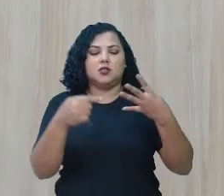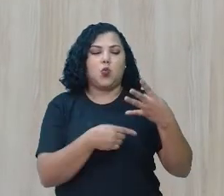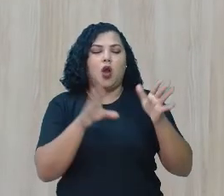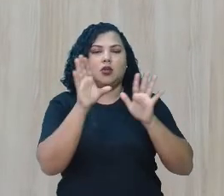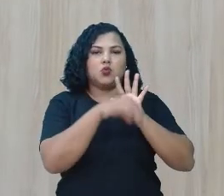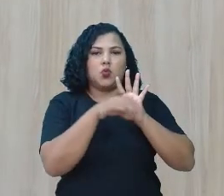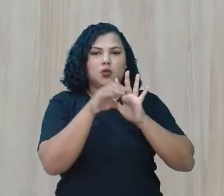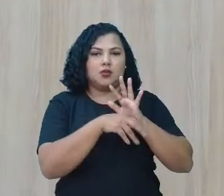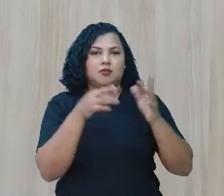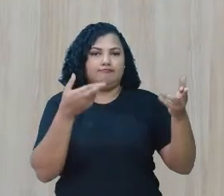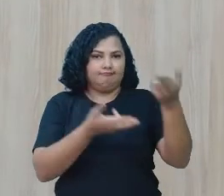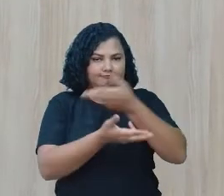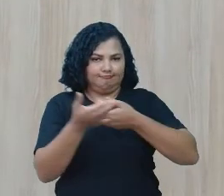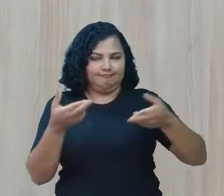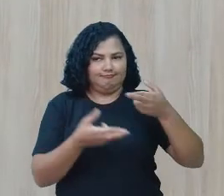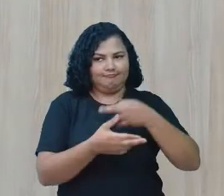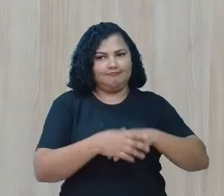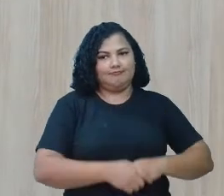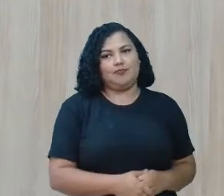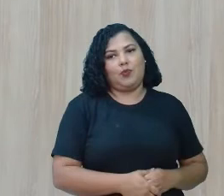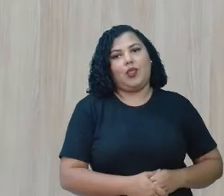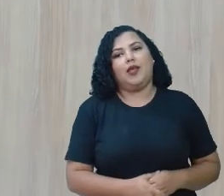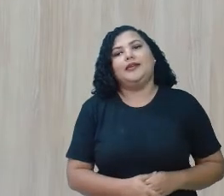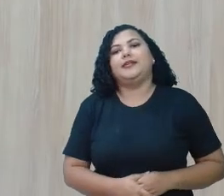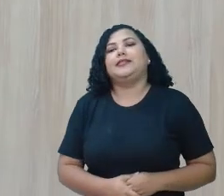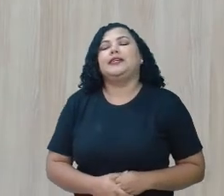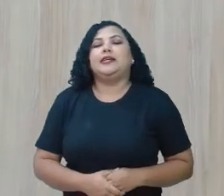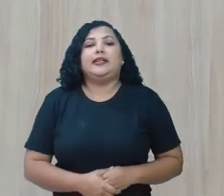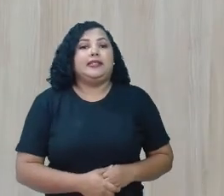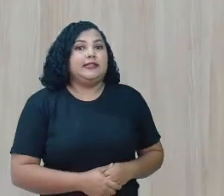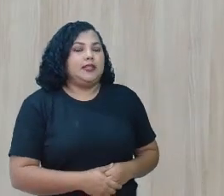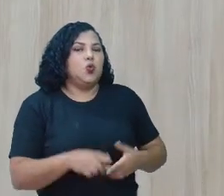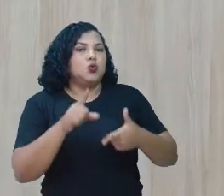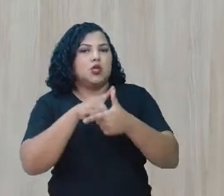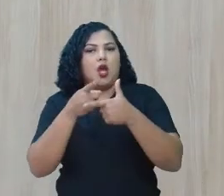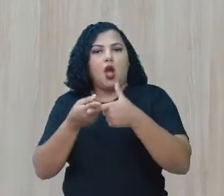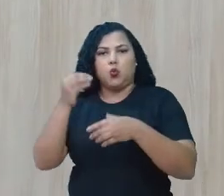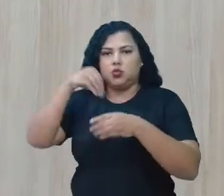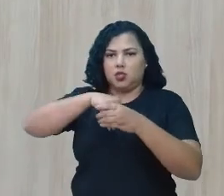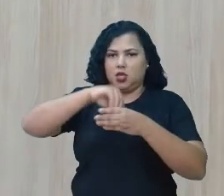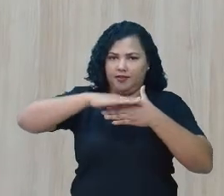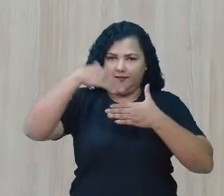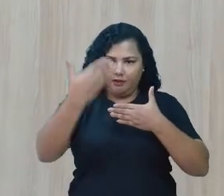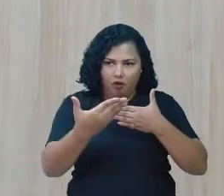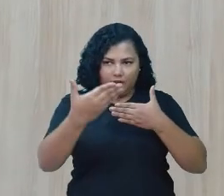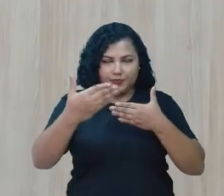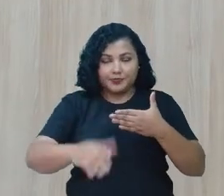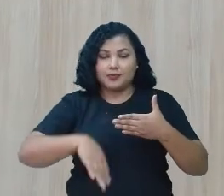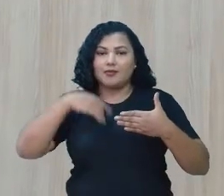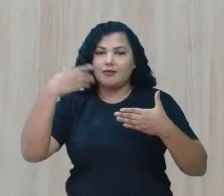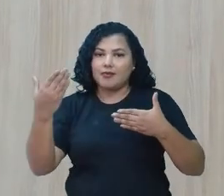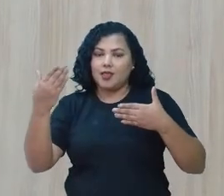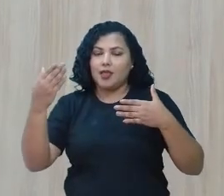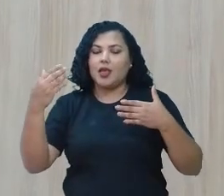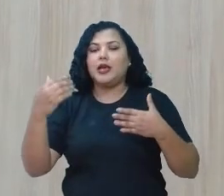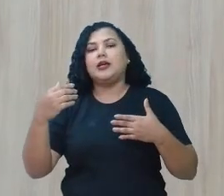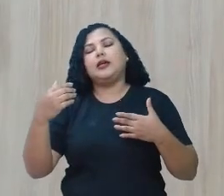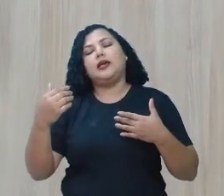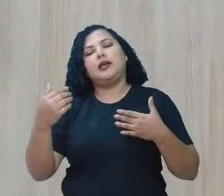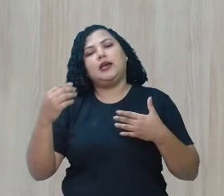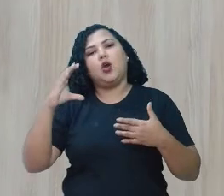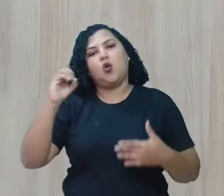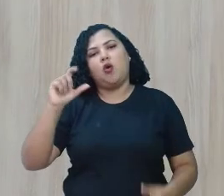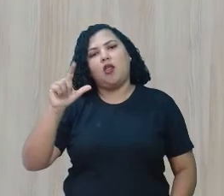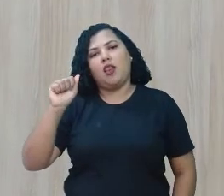que eu coloquei para você, tá? Ângulos internos e externos e ângulos colaterais e alternos. Tá bom? Então,